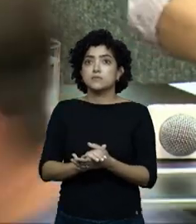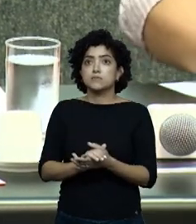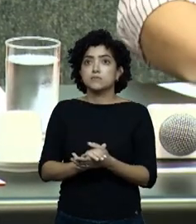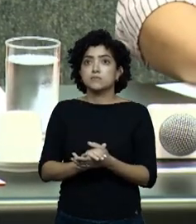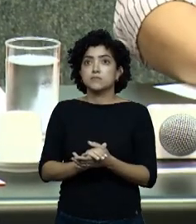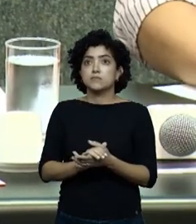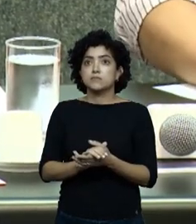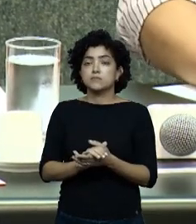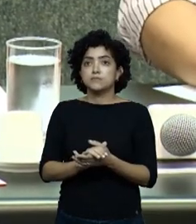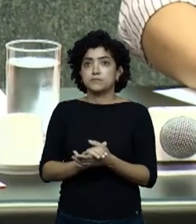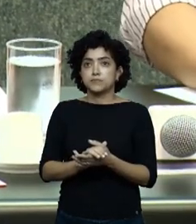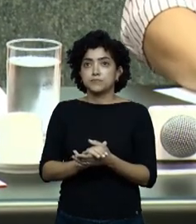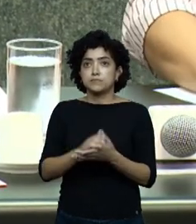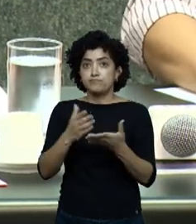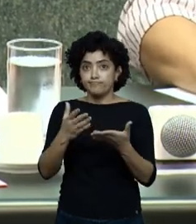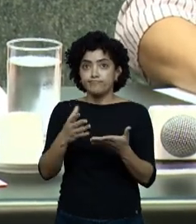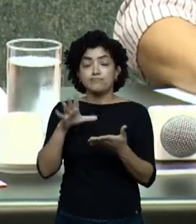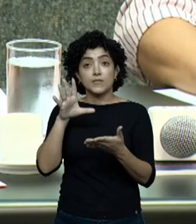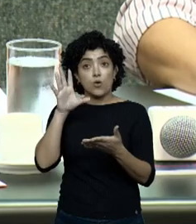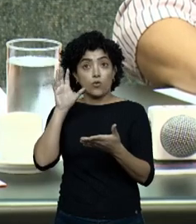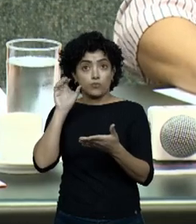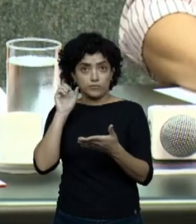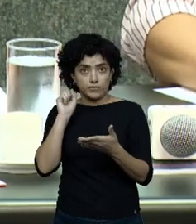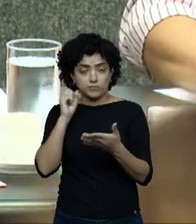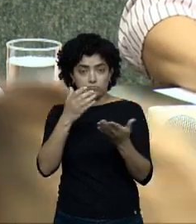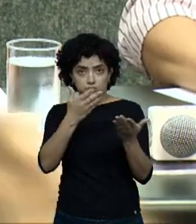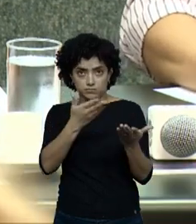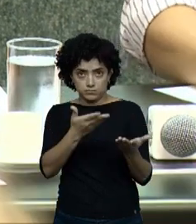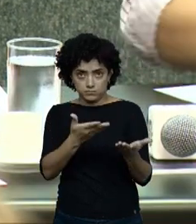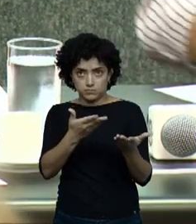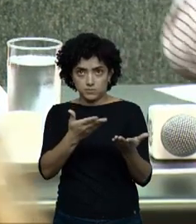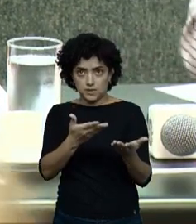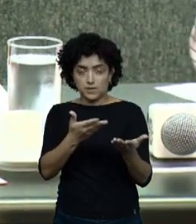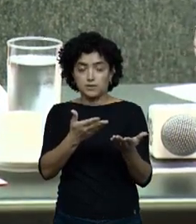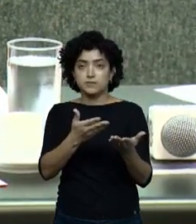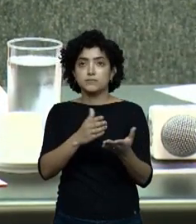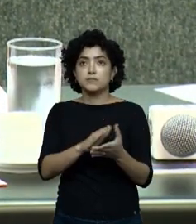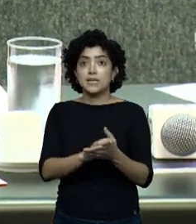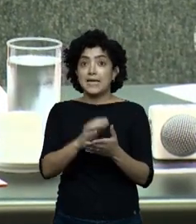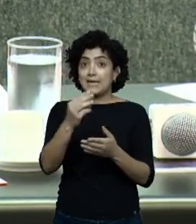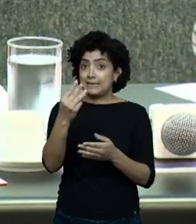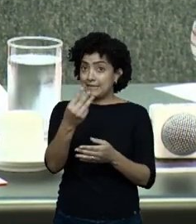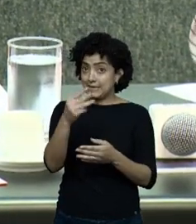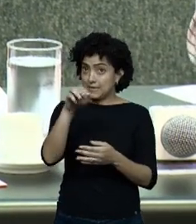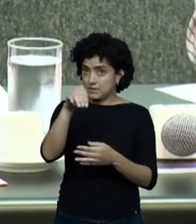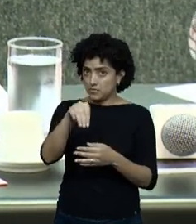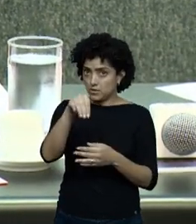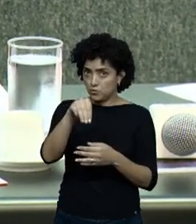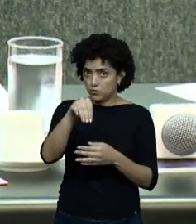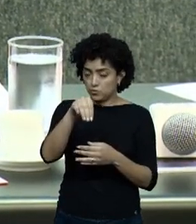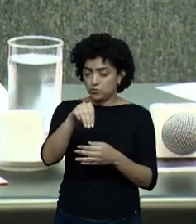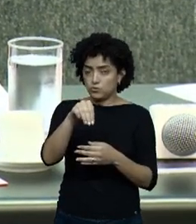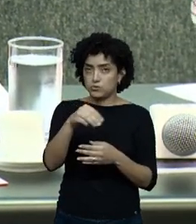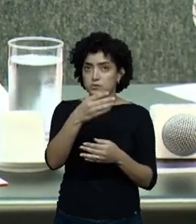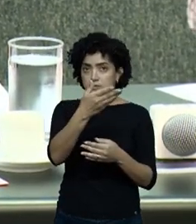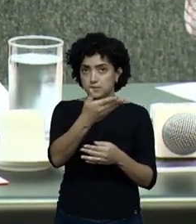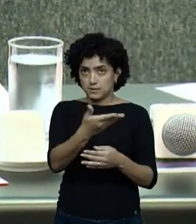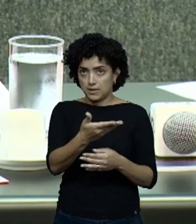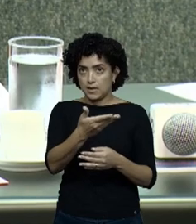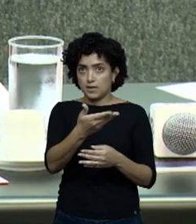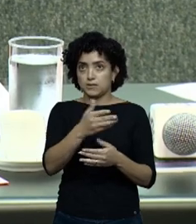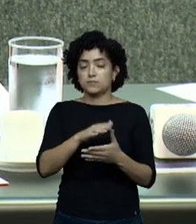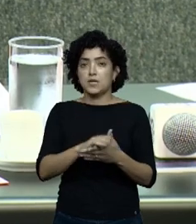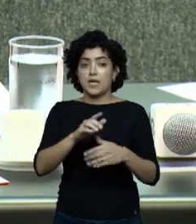processo de escuta nós vamos levantar o sinal aqui é 13 minutos então as meninas estão aqui com o